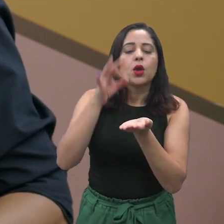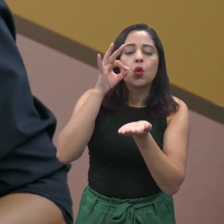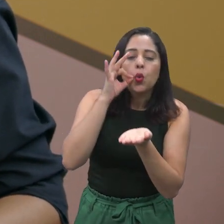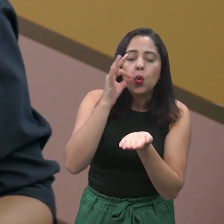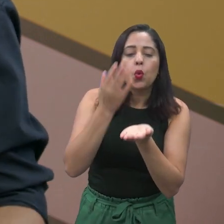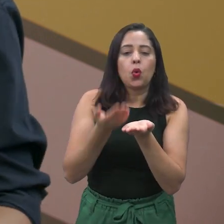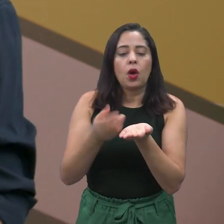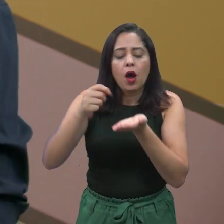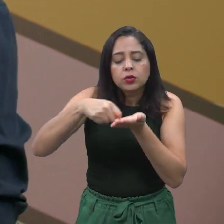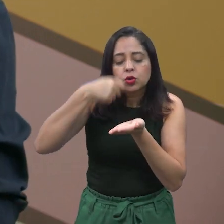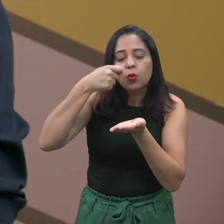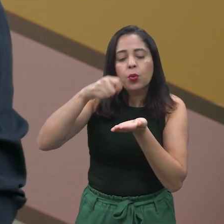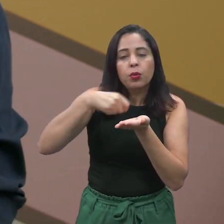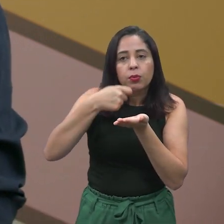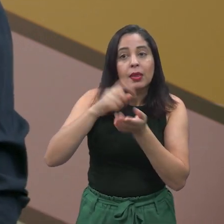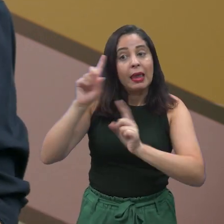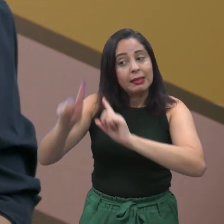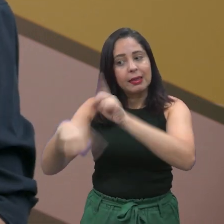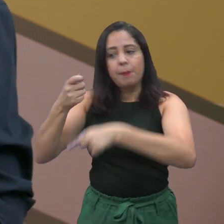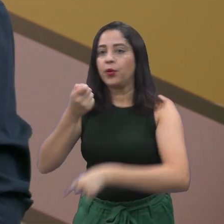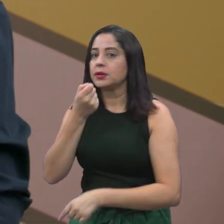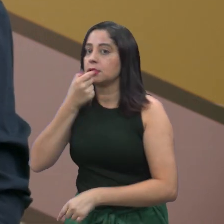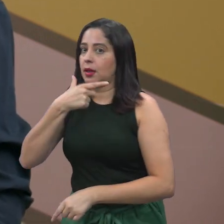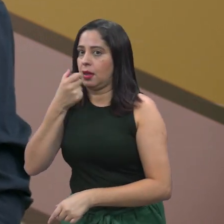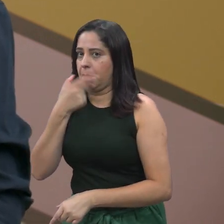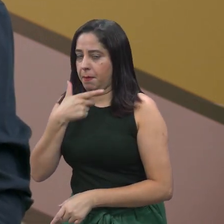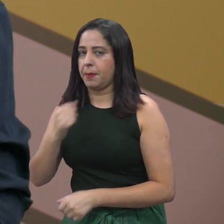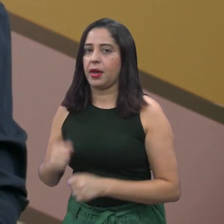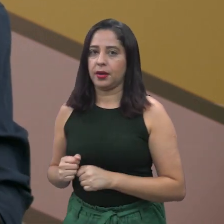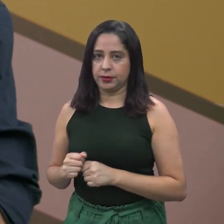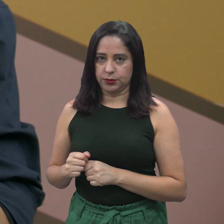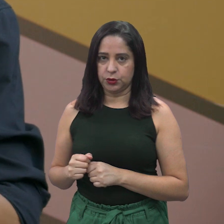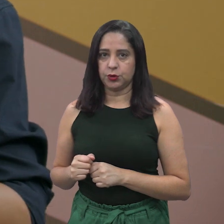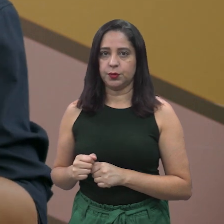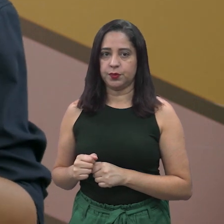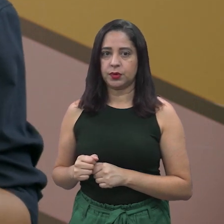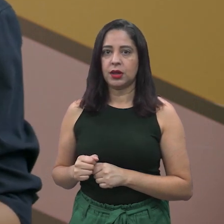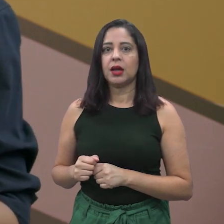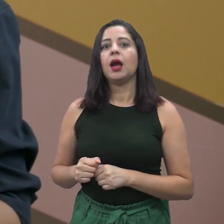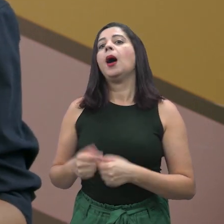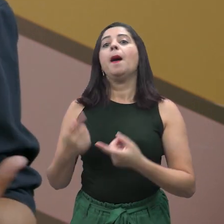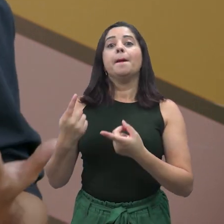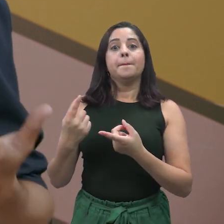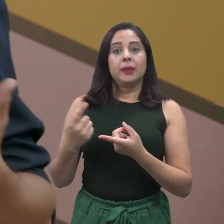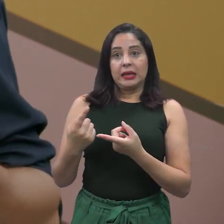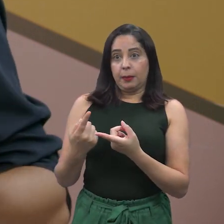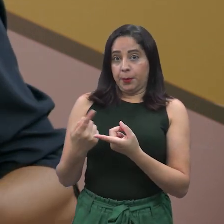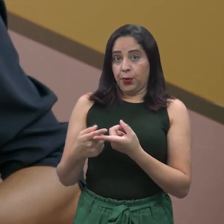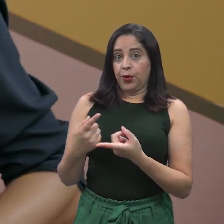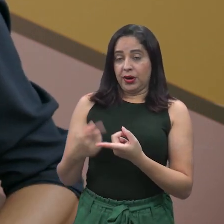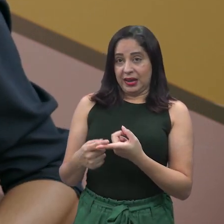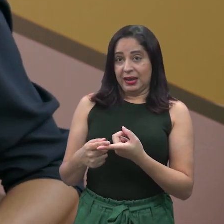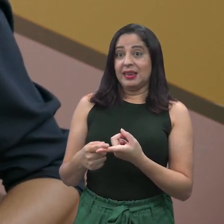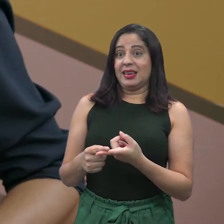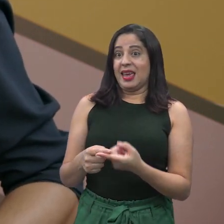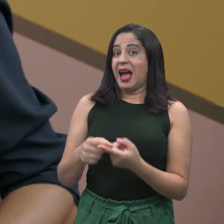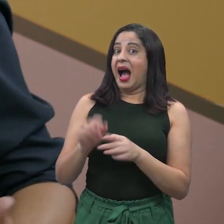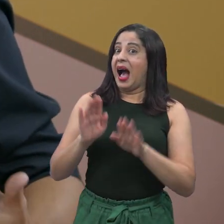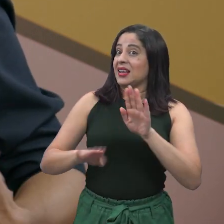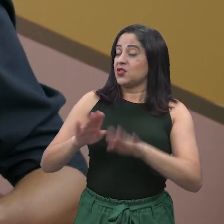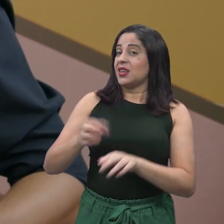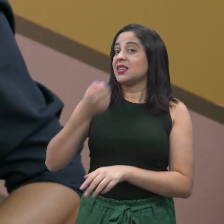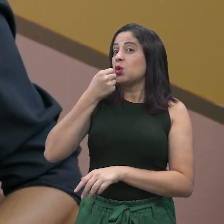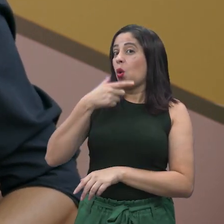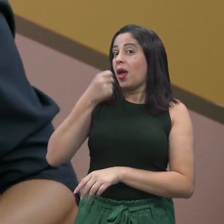aí preenchido. Outra questão é que realmente ele pode, da mesma forma que vai matar teoricamente bactérias, eles podem influenciar nos lactobacilos, na